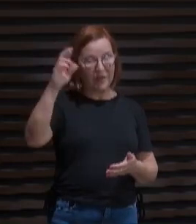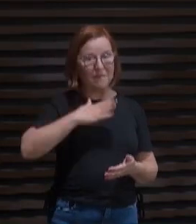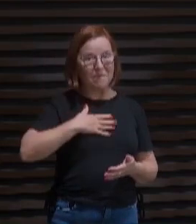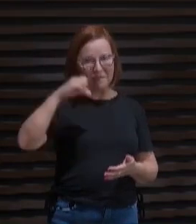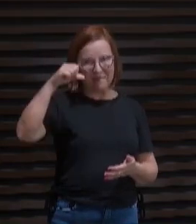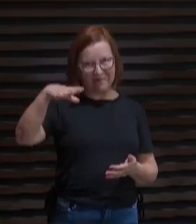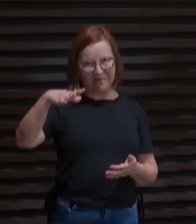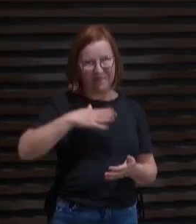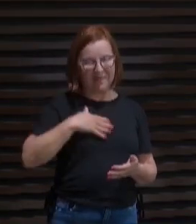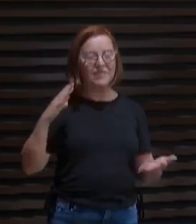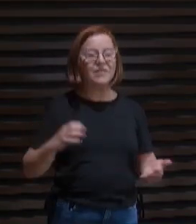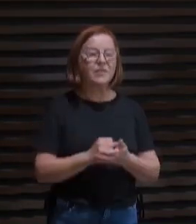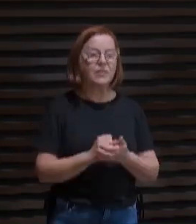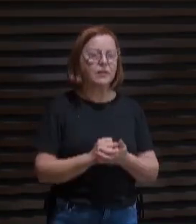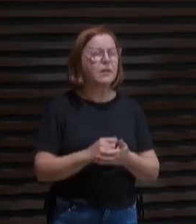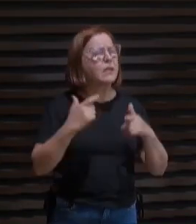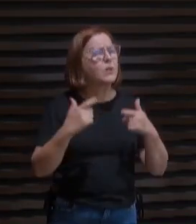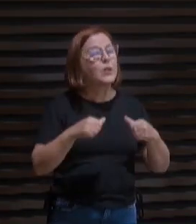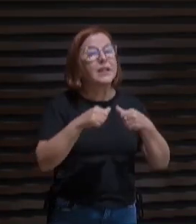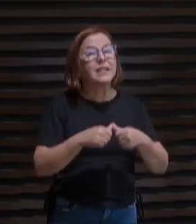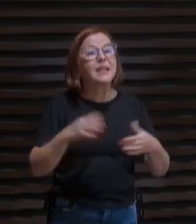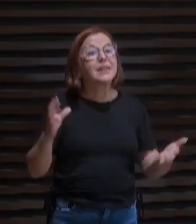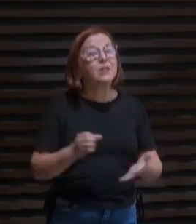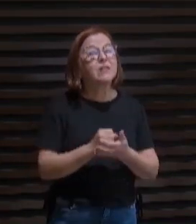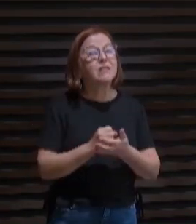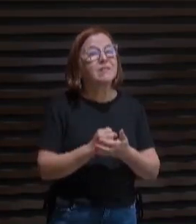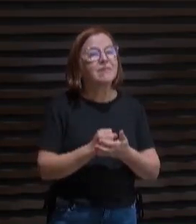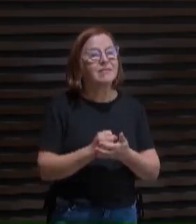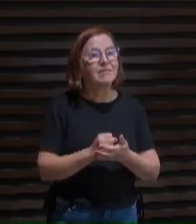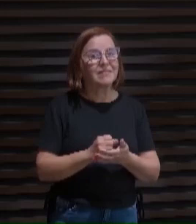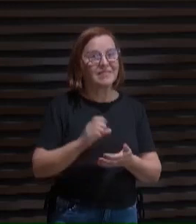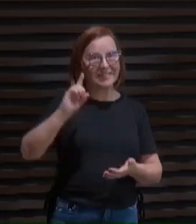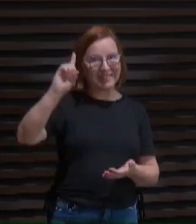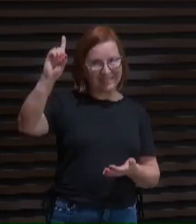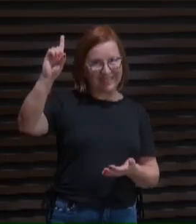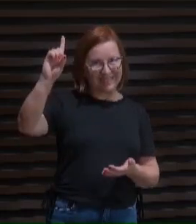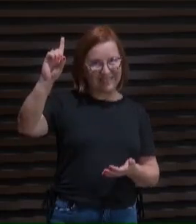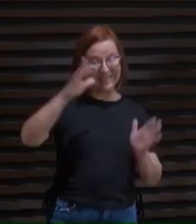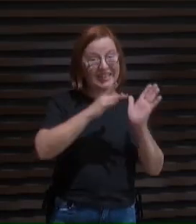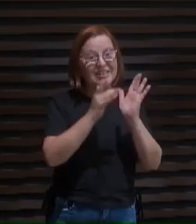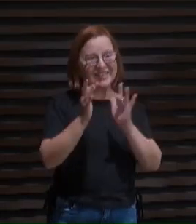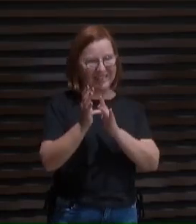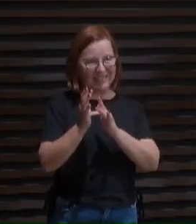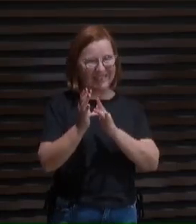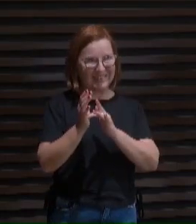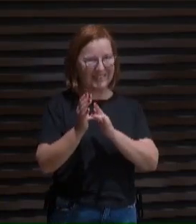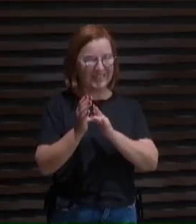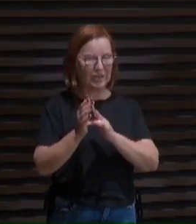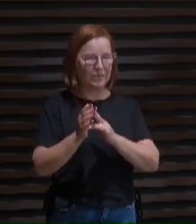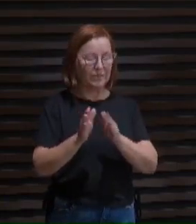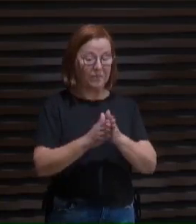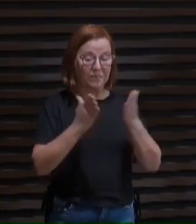minha salvação. Onde que está a salvação? Em Deus, em Jesus. A Bíblia diz,